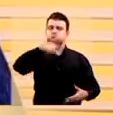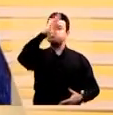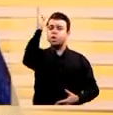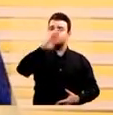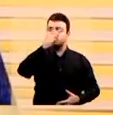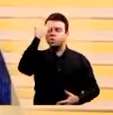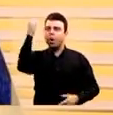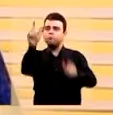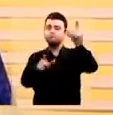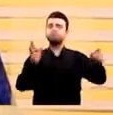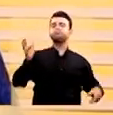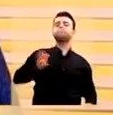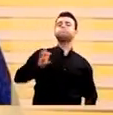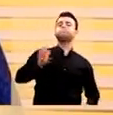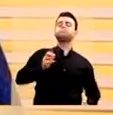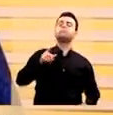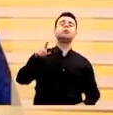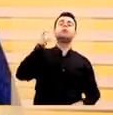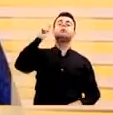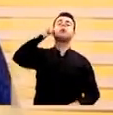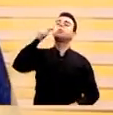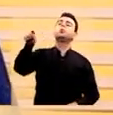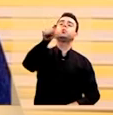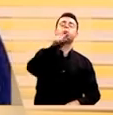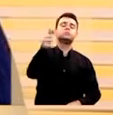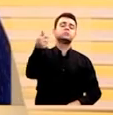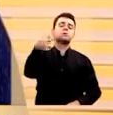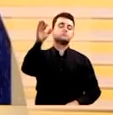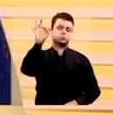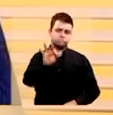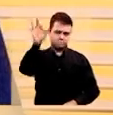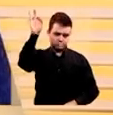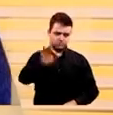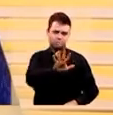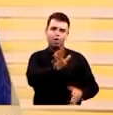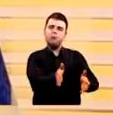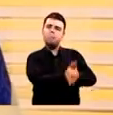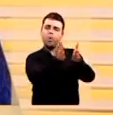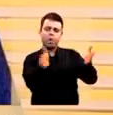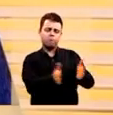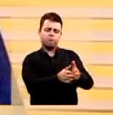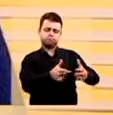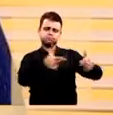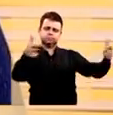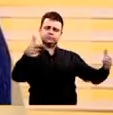Brasil, os negros são 17%. Entre os mais pobres, eles são